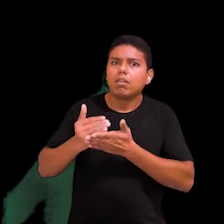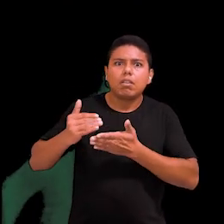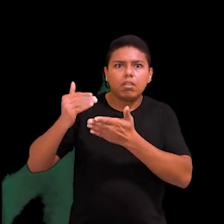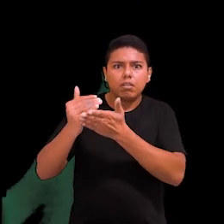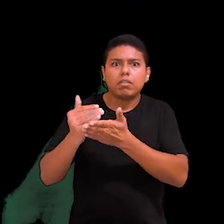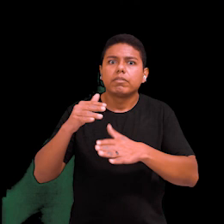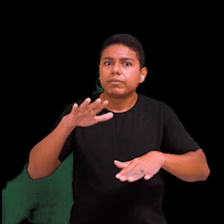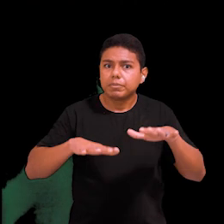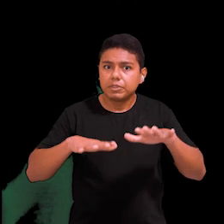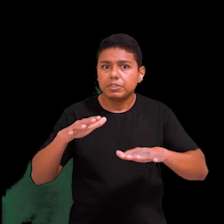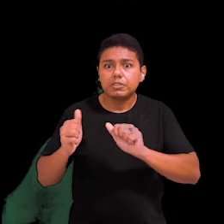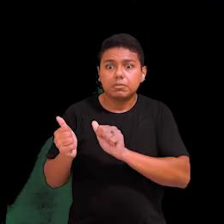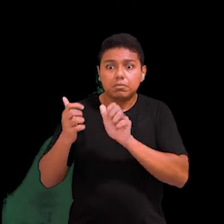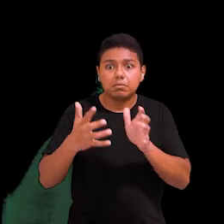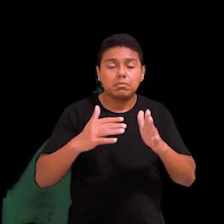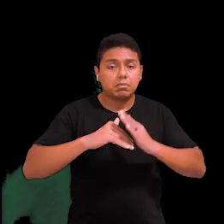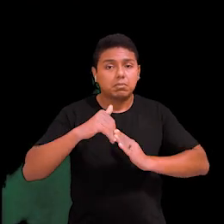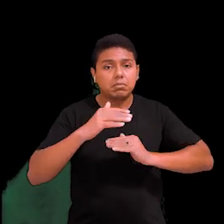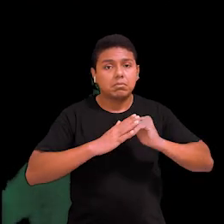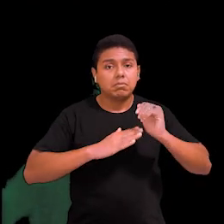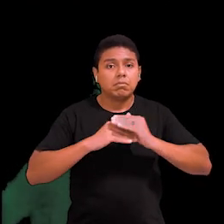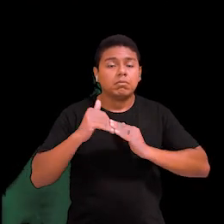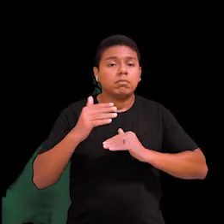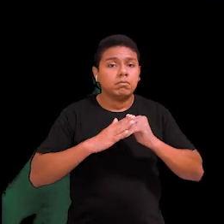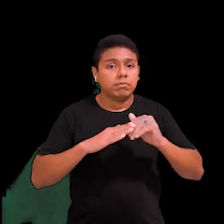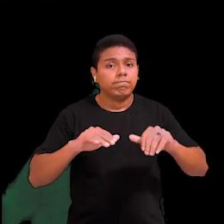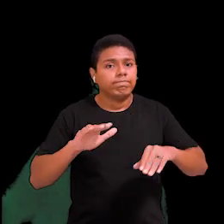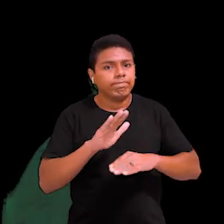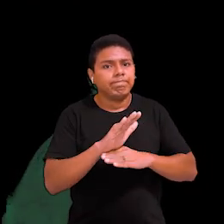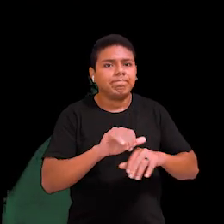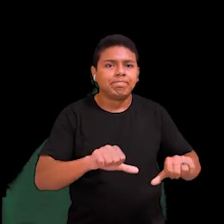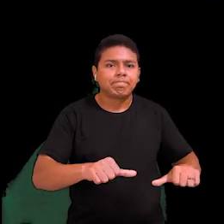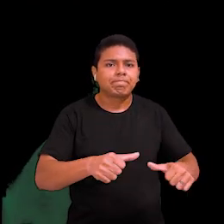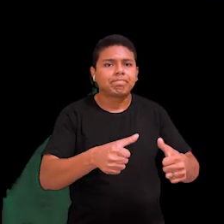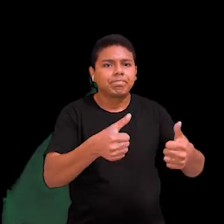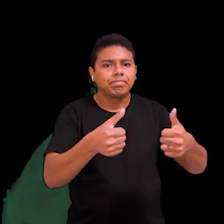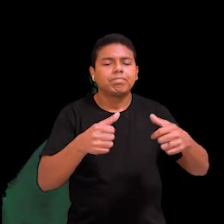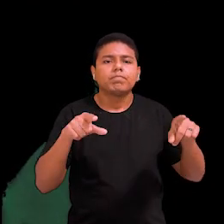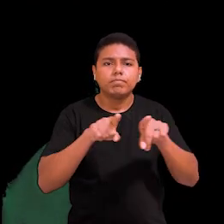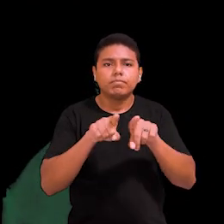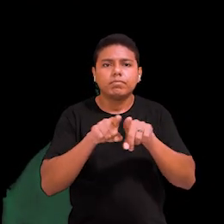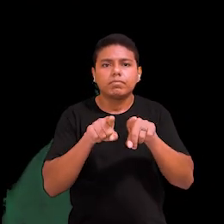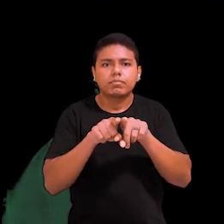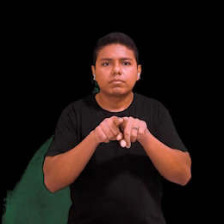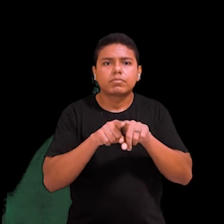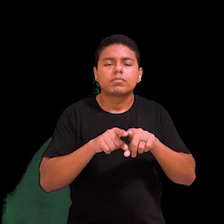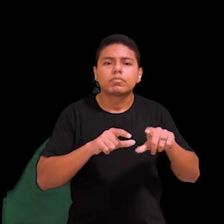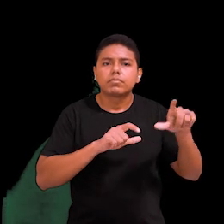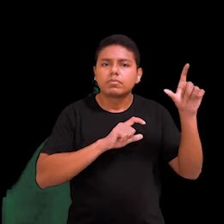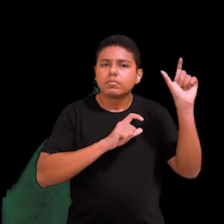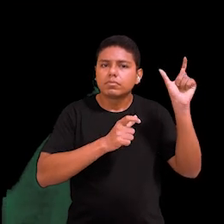sinais e sintomas e depende da atuação adequada do profissional para definir um melhor